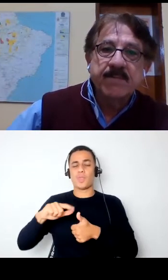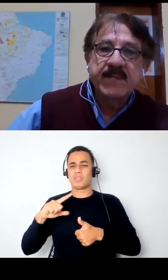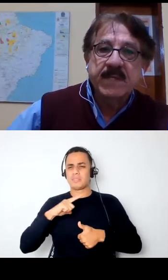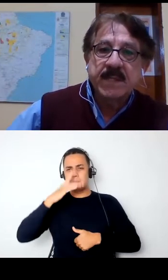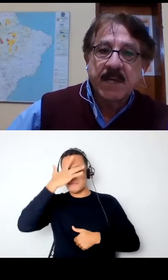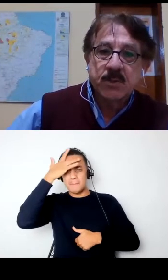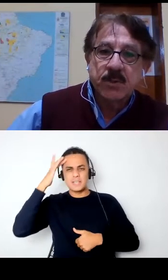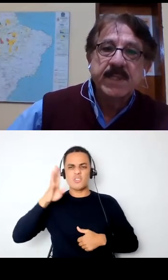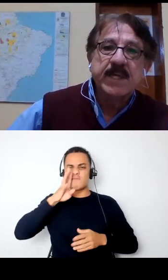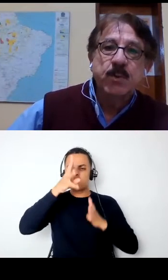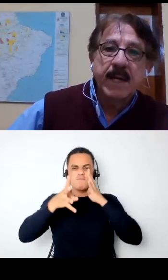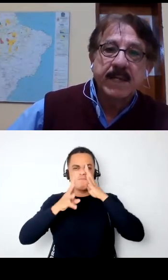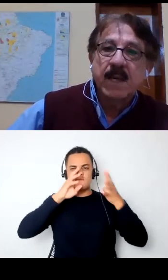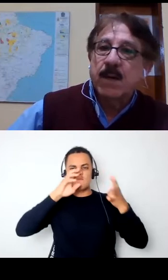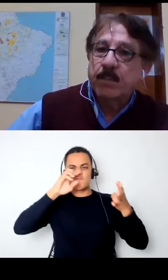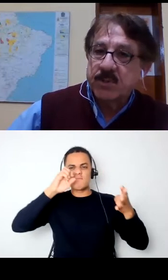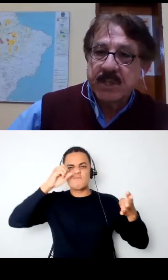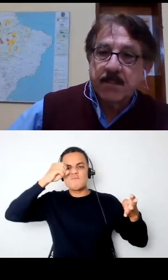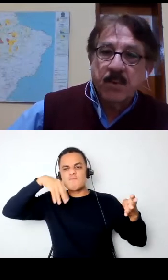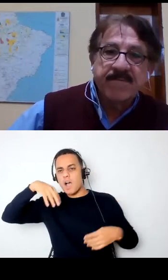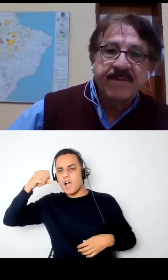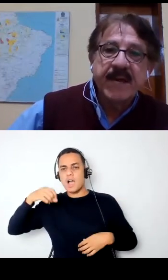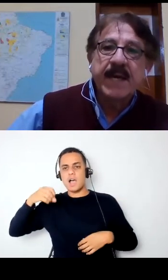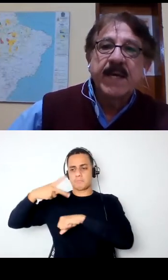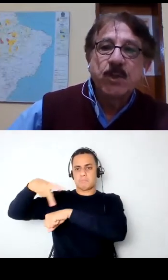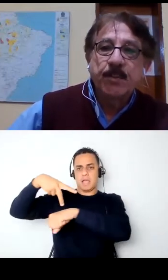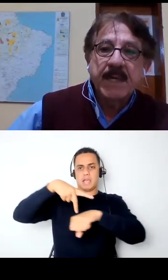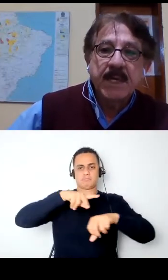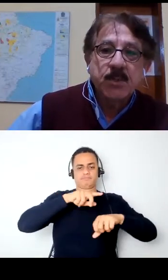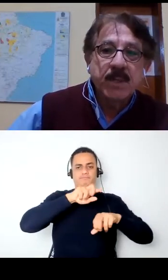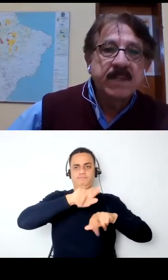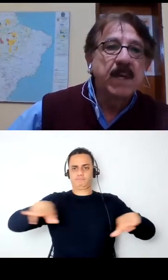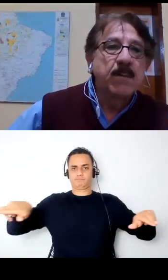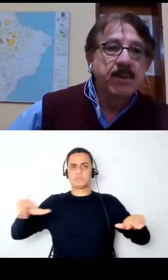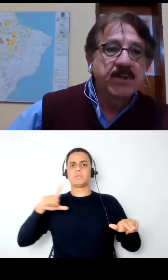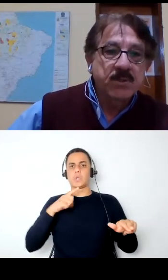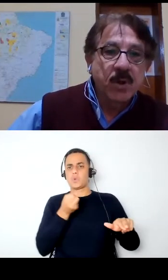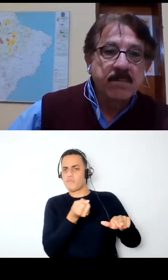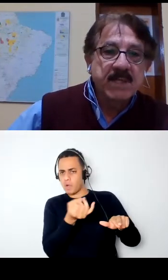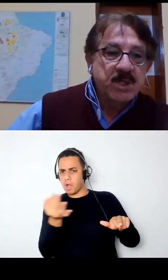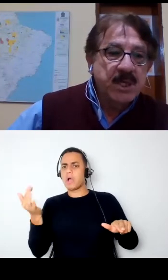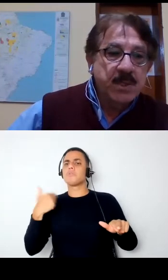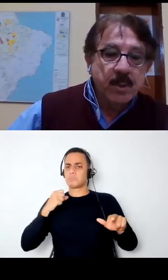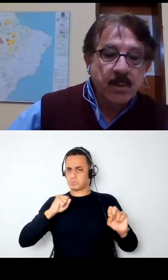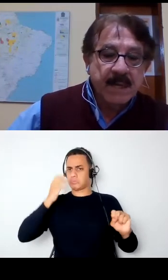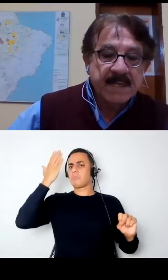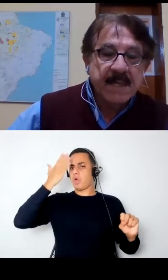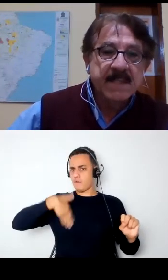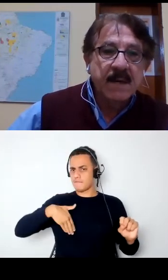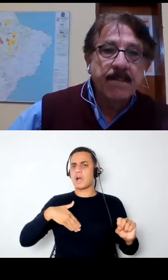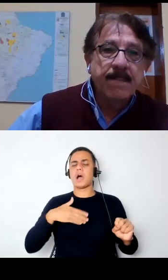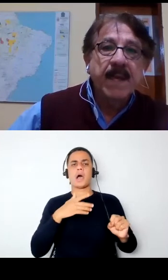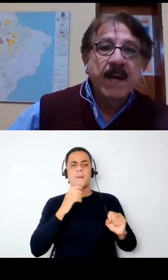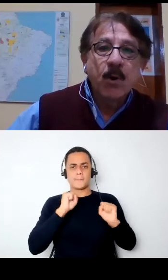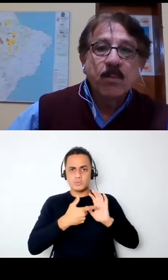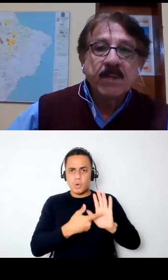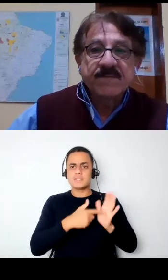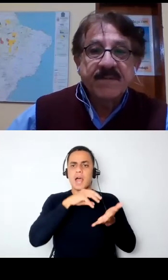variadas províncias e nações, das quais posso dar boa fé, enumerando-as por seus nomes, indicando sua